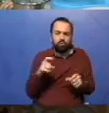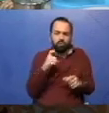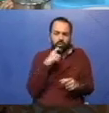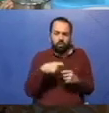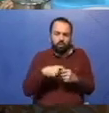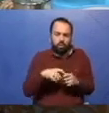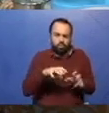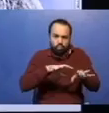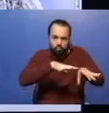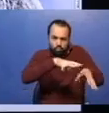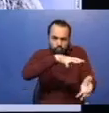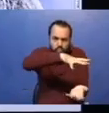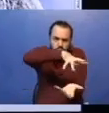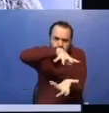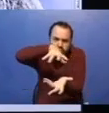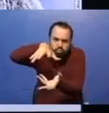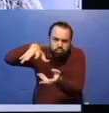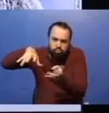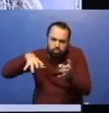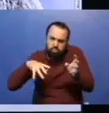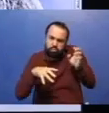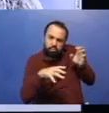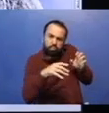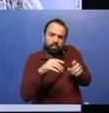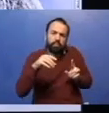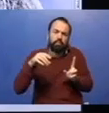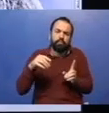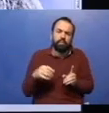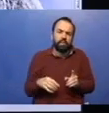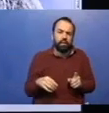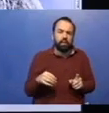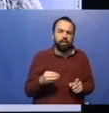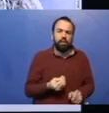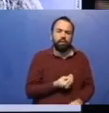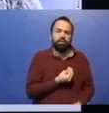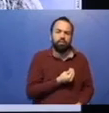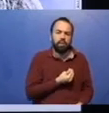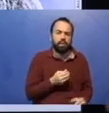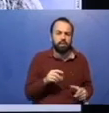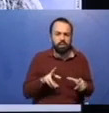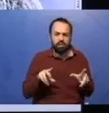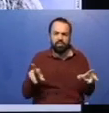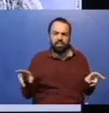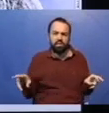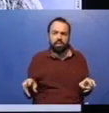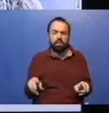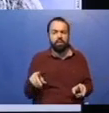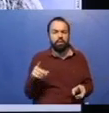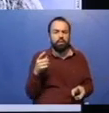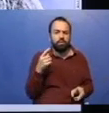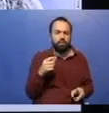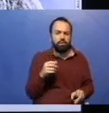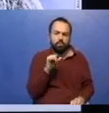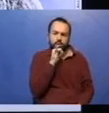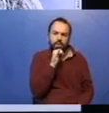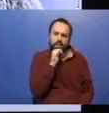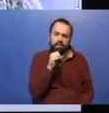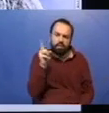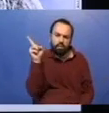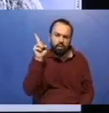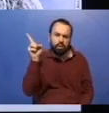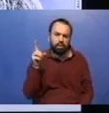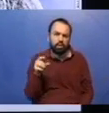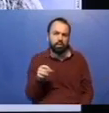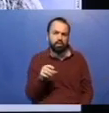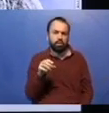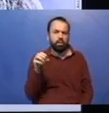Nessa época, viveram alguns animais muito adaptados ao frio. Quais, professora? O mamute.